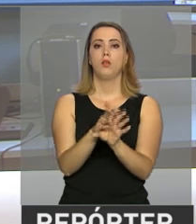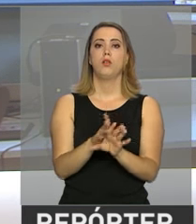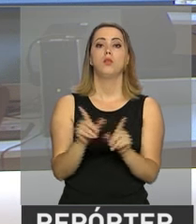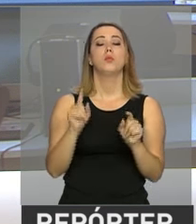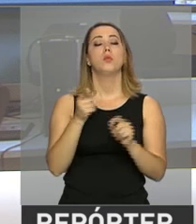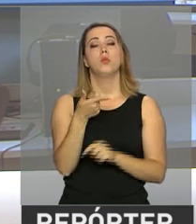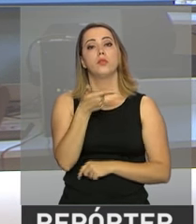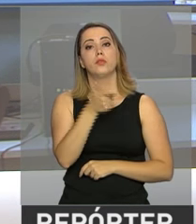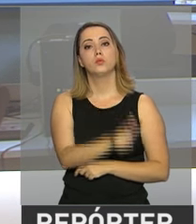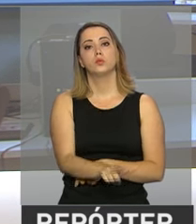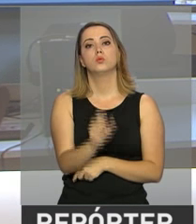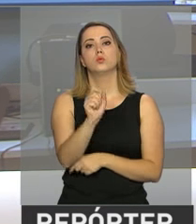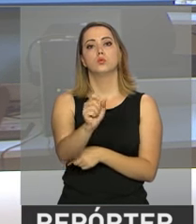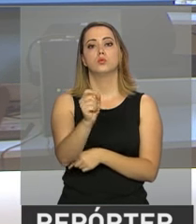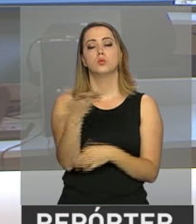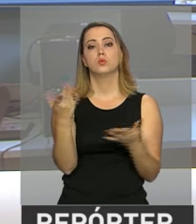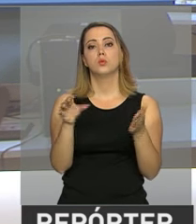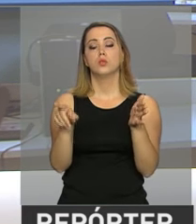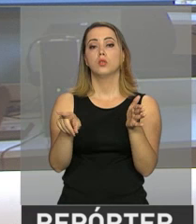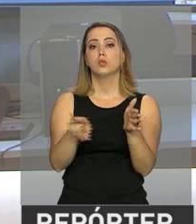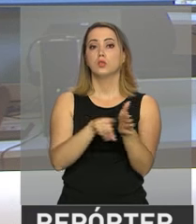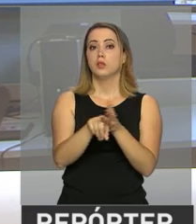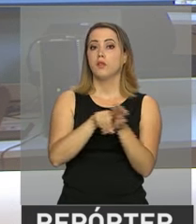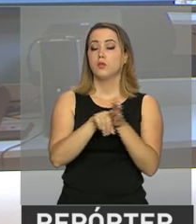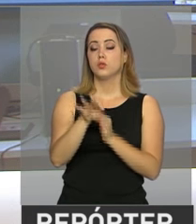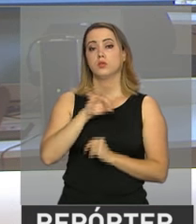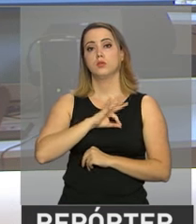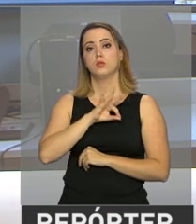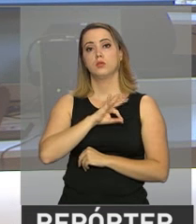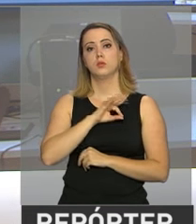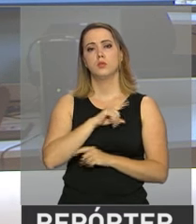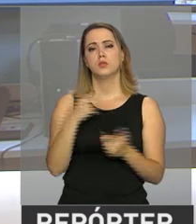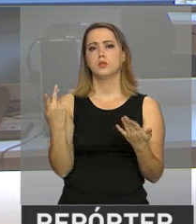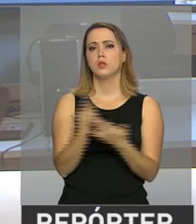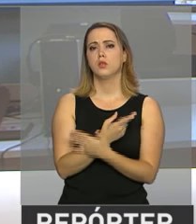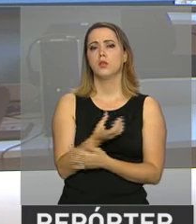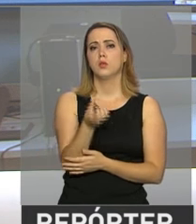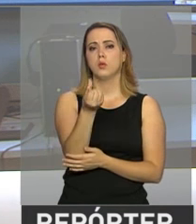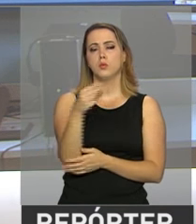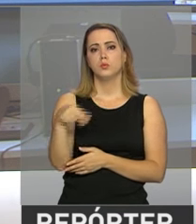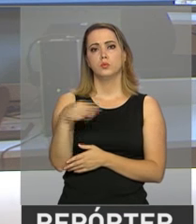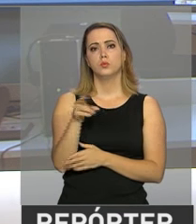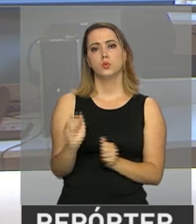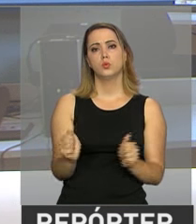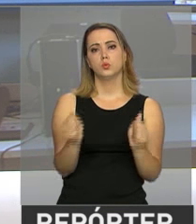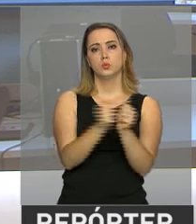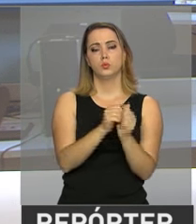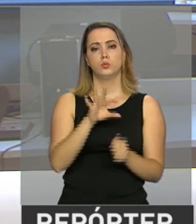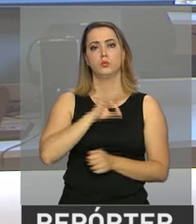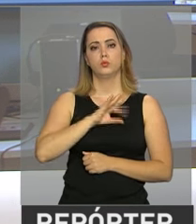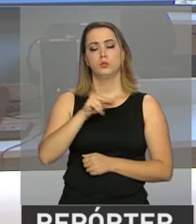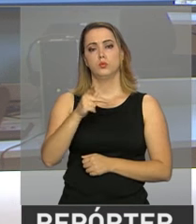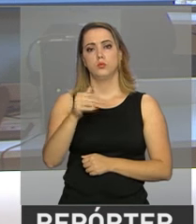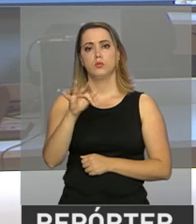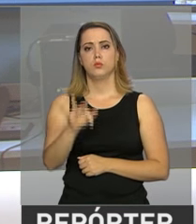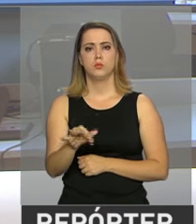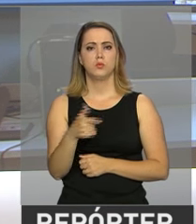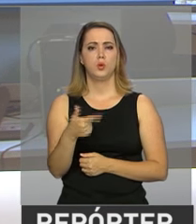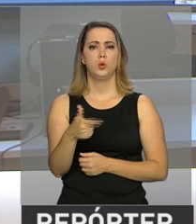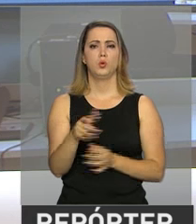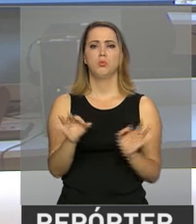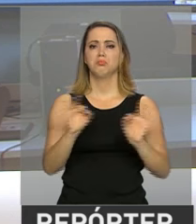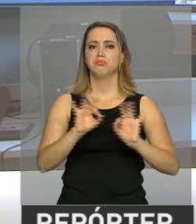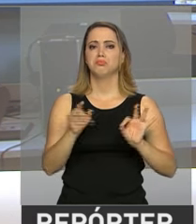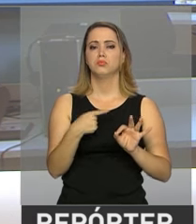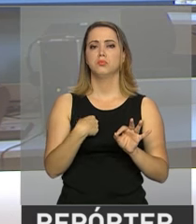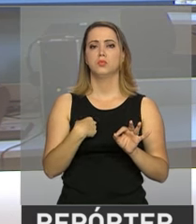reafirma que as operações deflagradas no dia 6 de novembro são reflexo da ação conjunta com a Polícia Federal e que não há